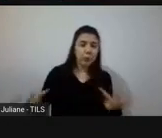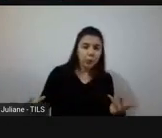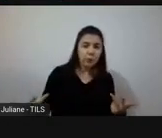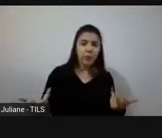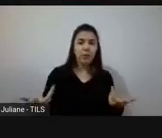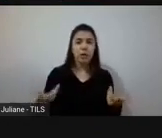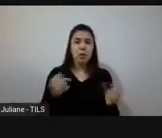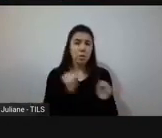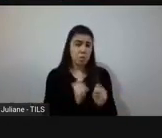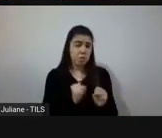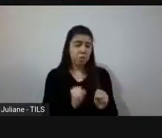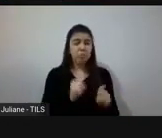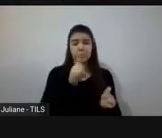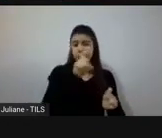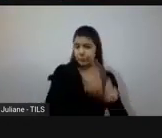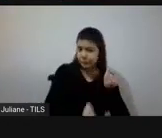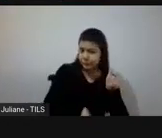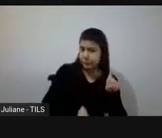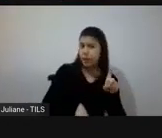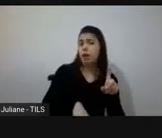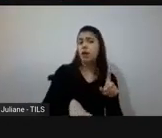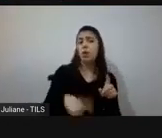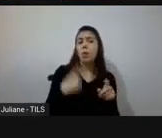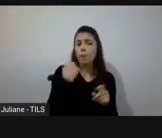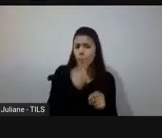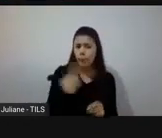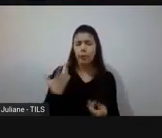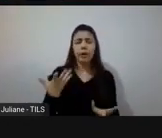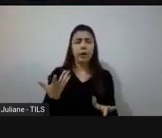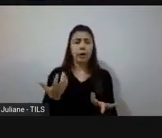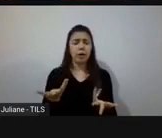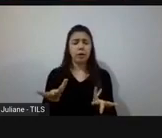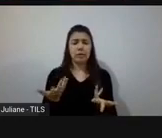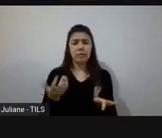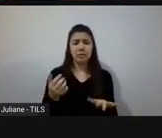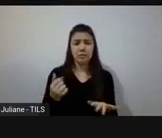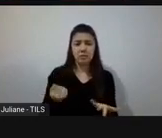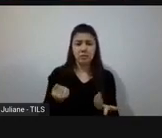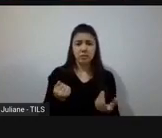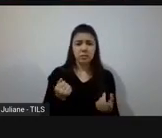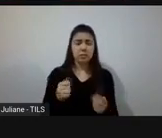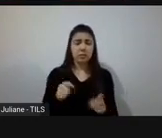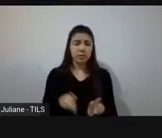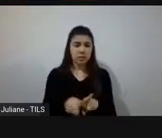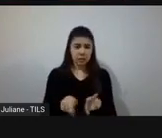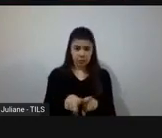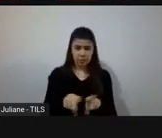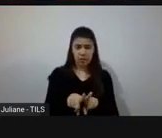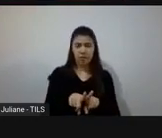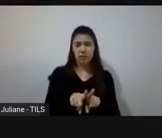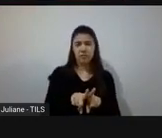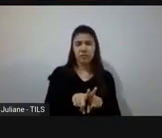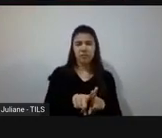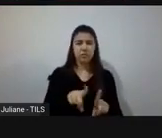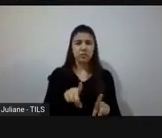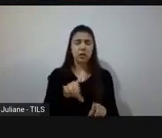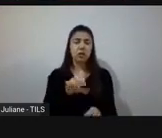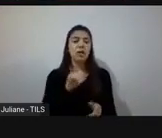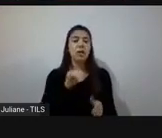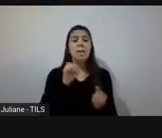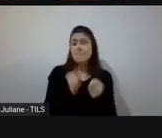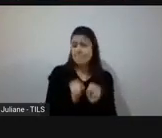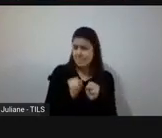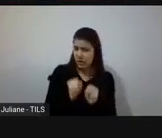oral e por aí vai. A ausência de toque pode ser violência sexual. Mandar mensagens